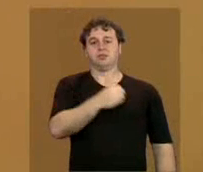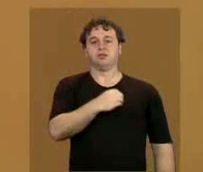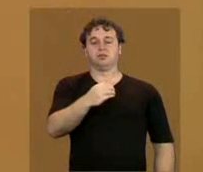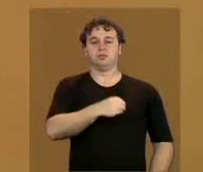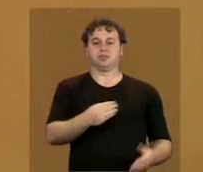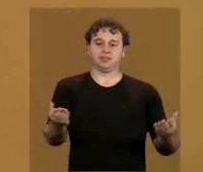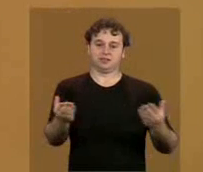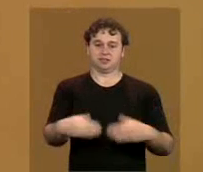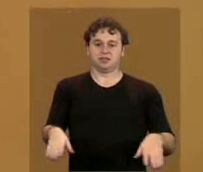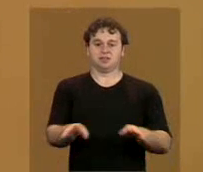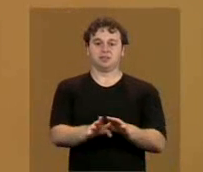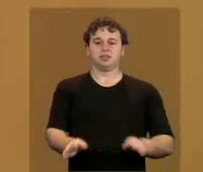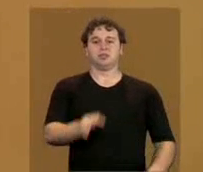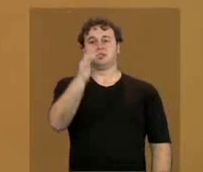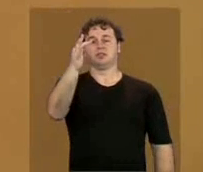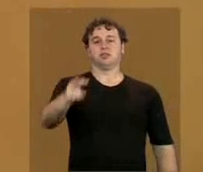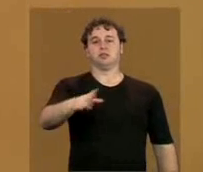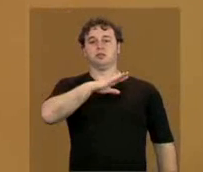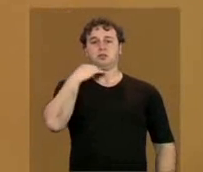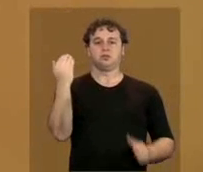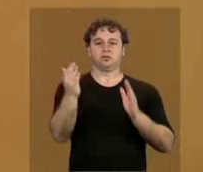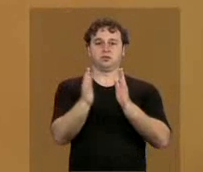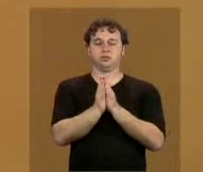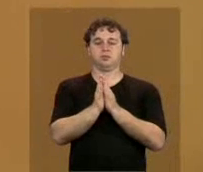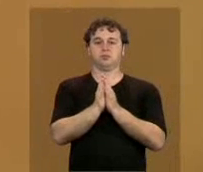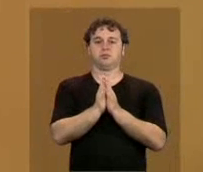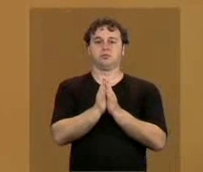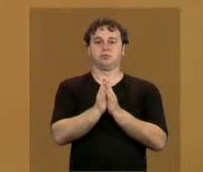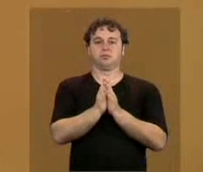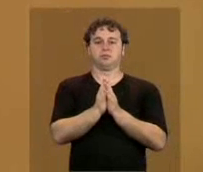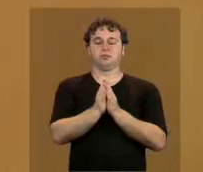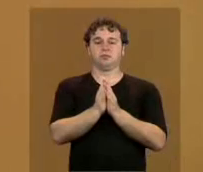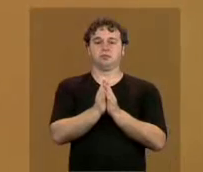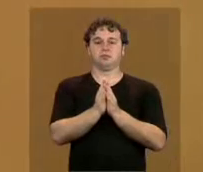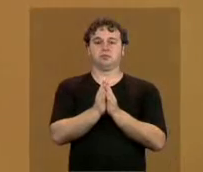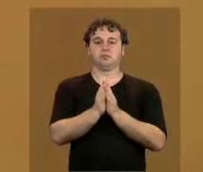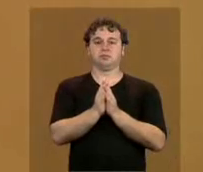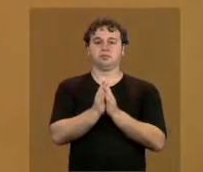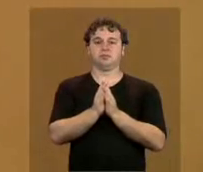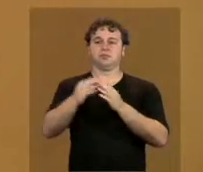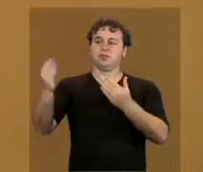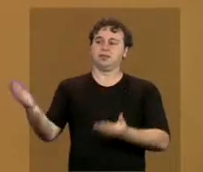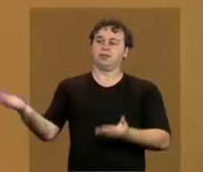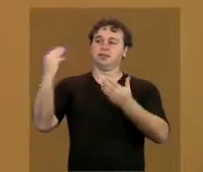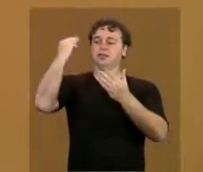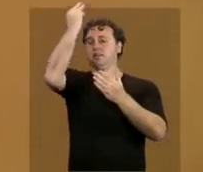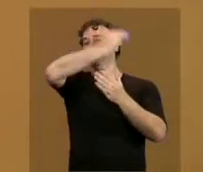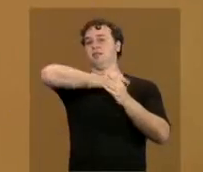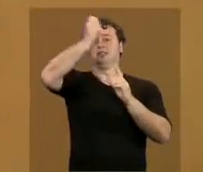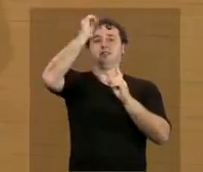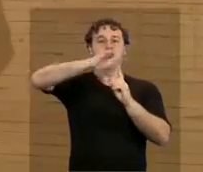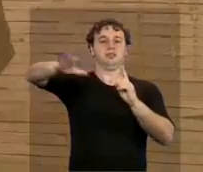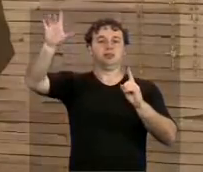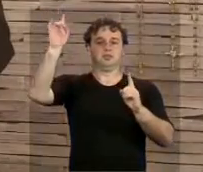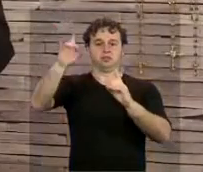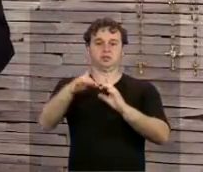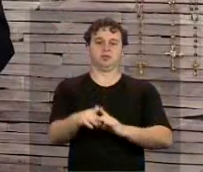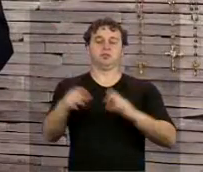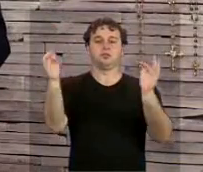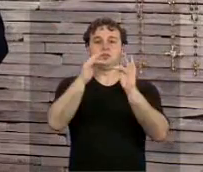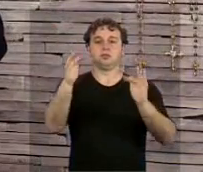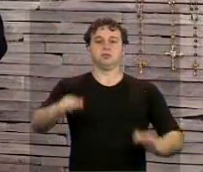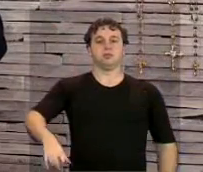rogai por nós, pecadores, agora e na hora de nossa morte. Amém. Ave Maria, cheia de graça, o